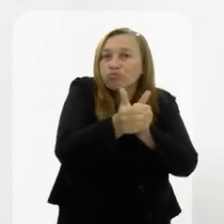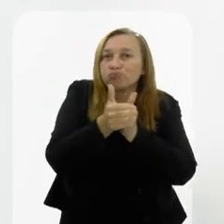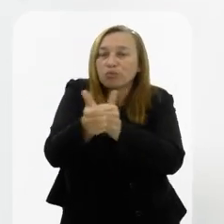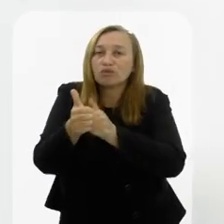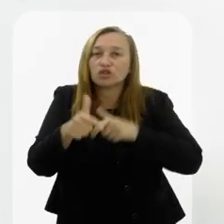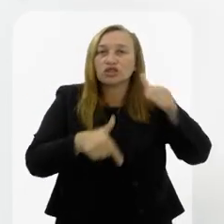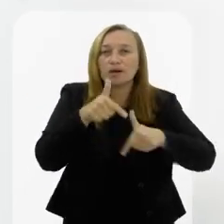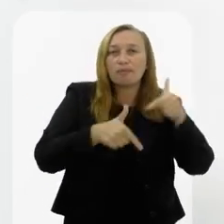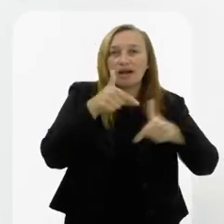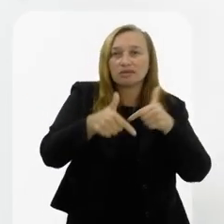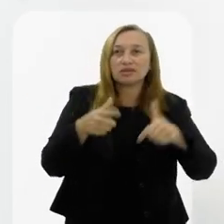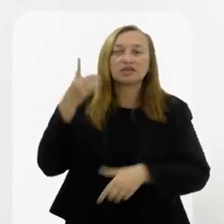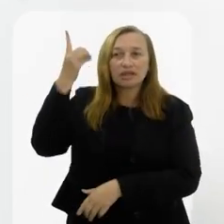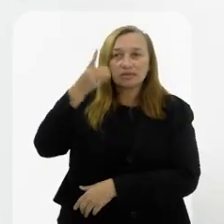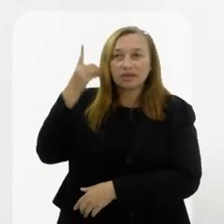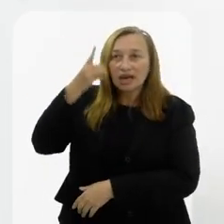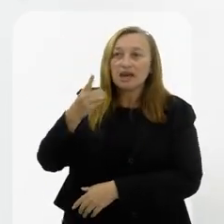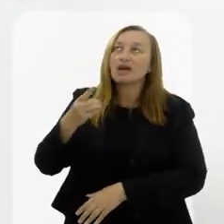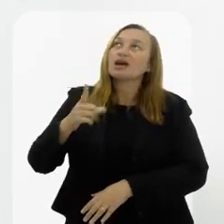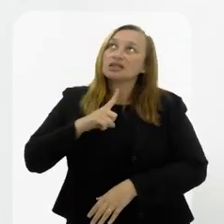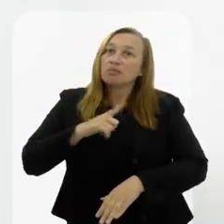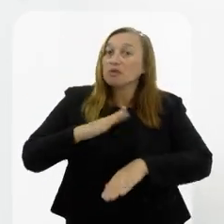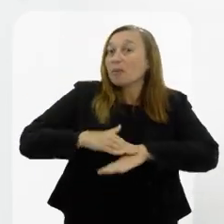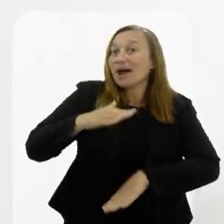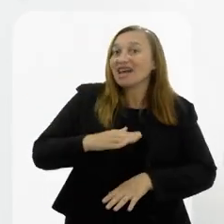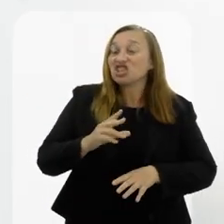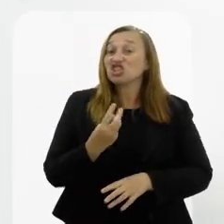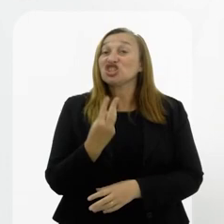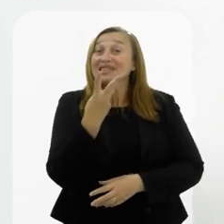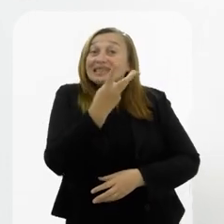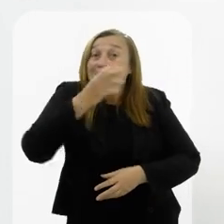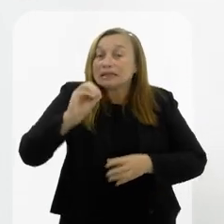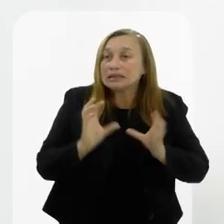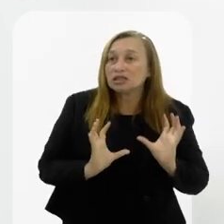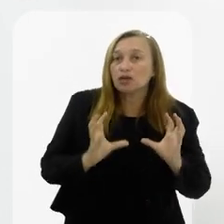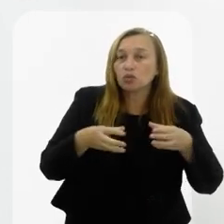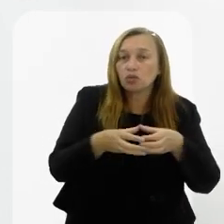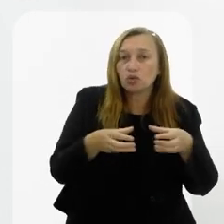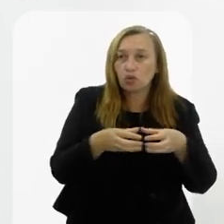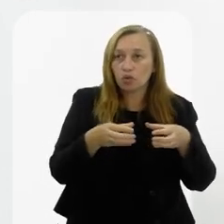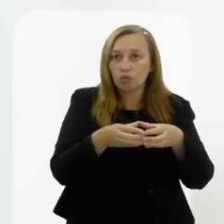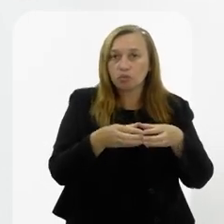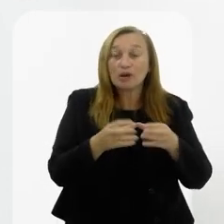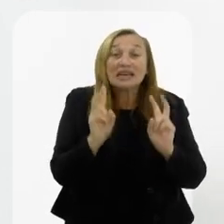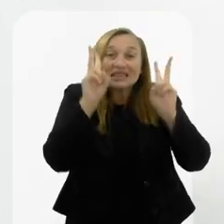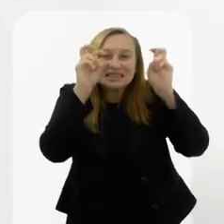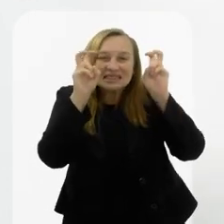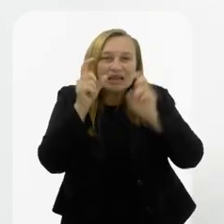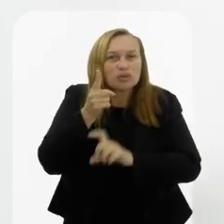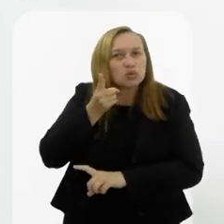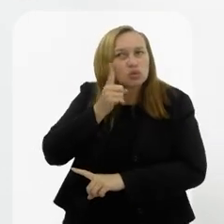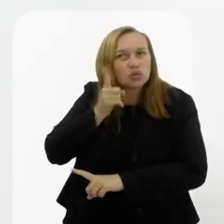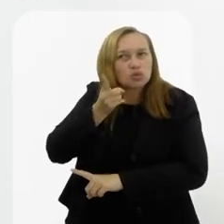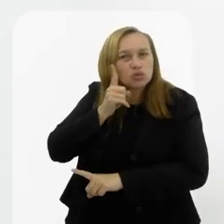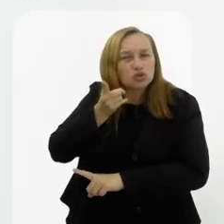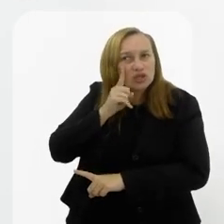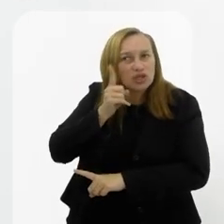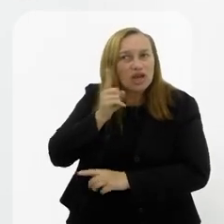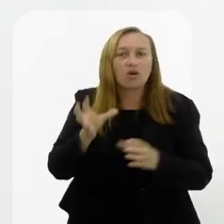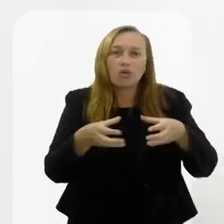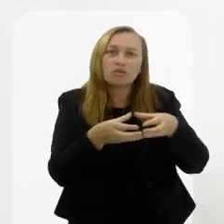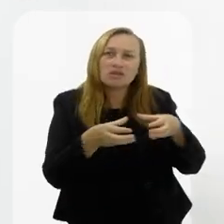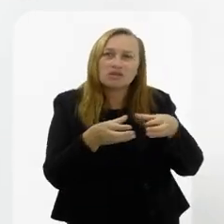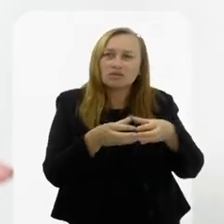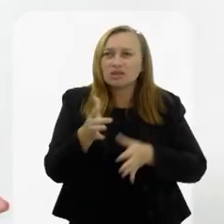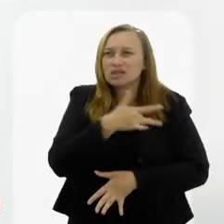acompanhe os trabalhos dos deputados. Nós temos mais de 30 comissões permanentes, comissões que tratam do tema do dia a